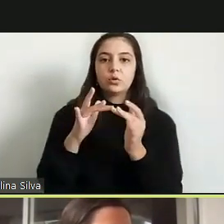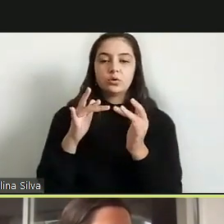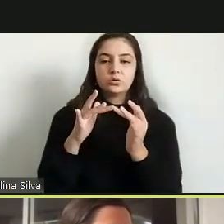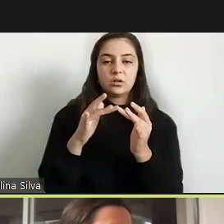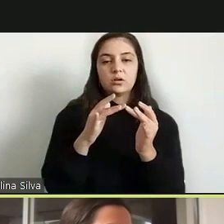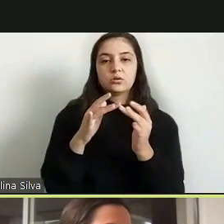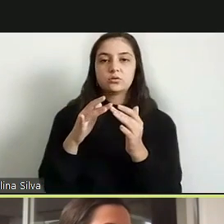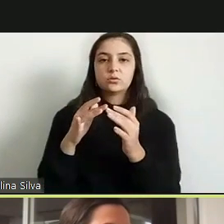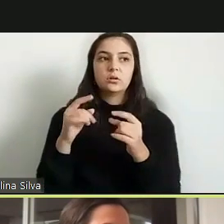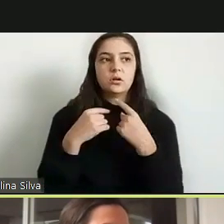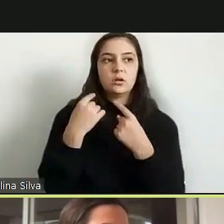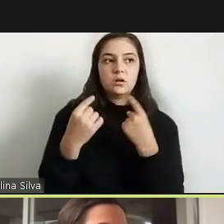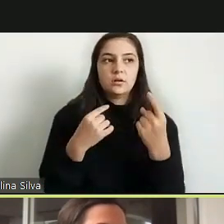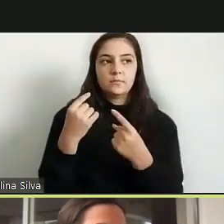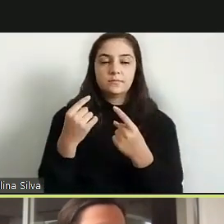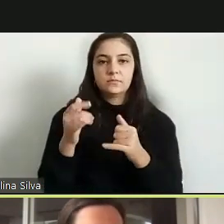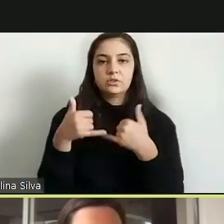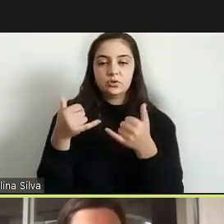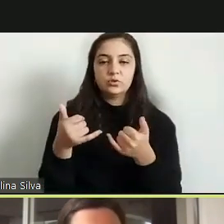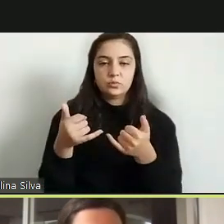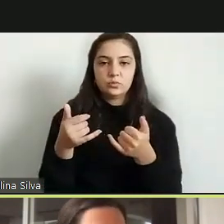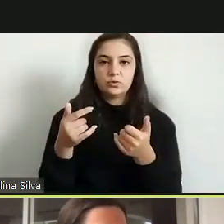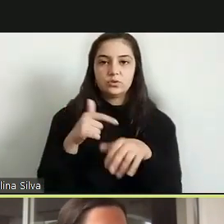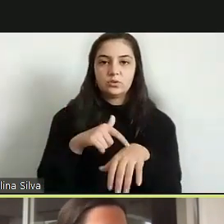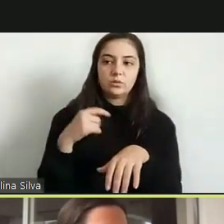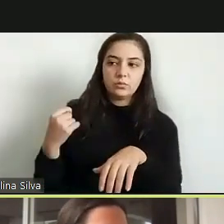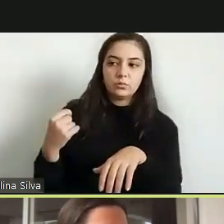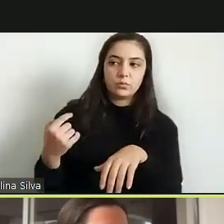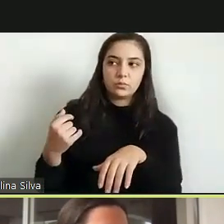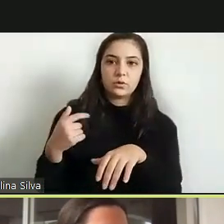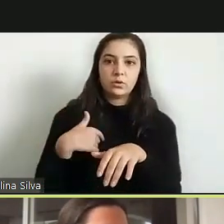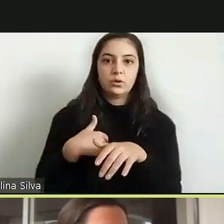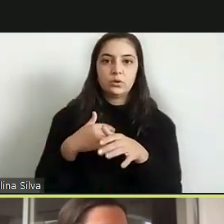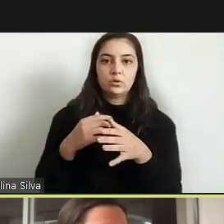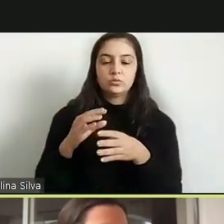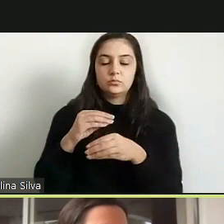do próprio GEOTA, e mais recentemente, achando que tinha de cozer tudo